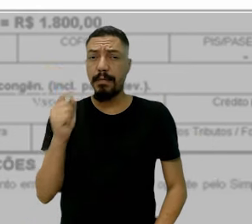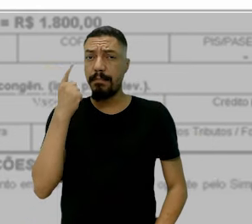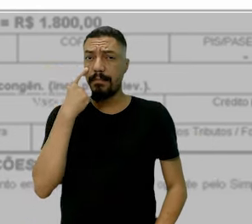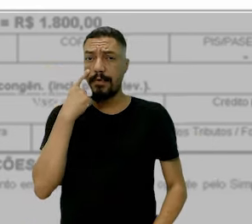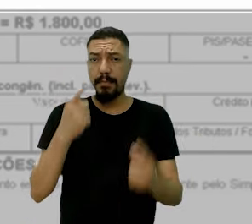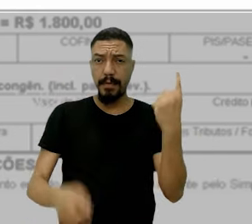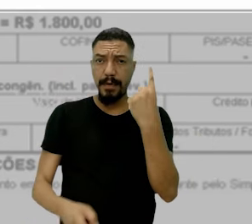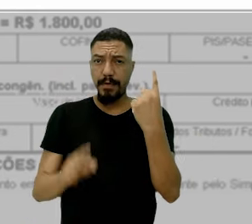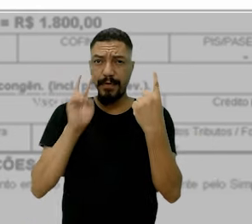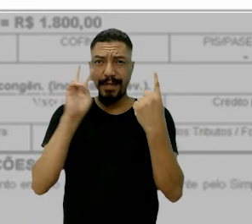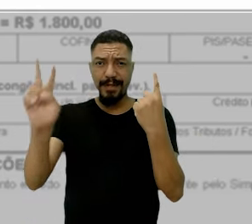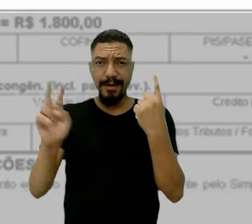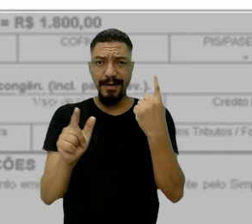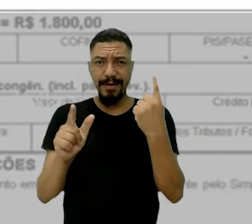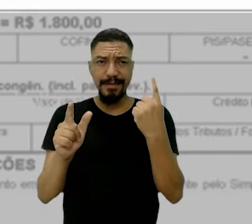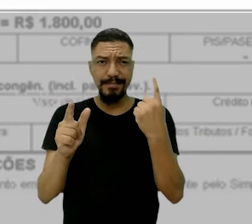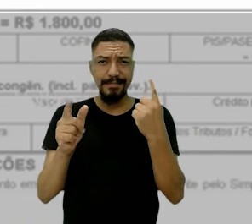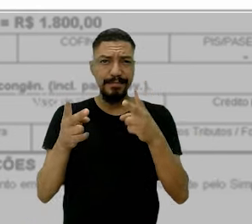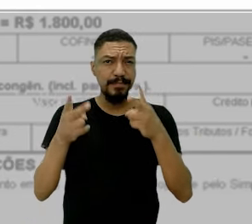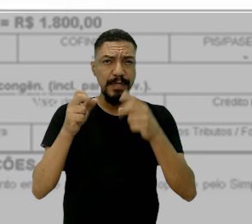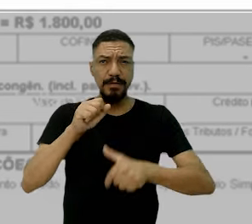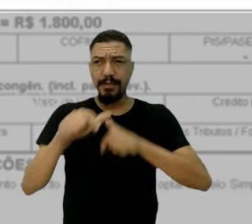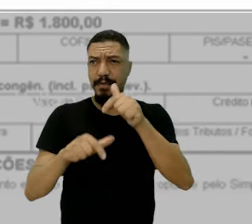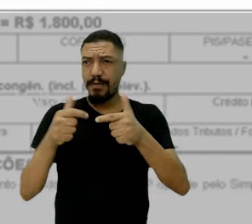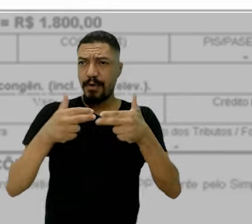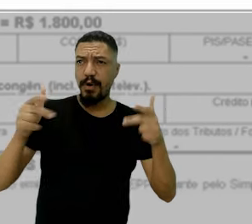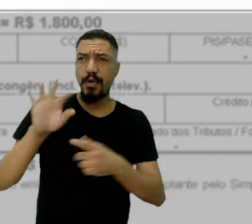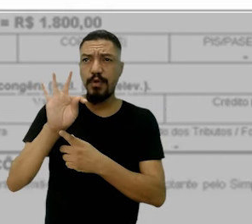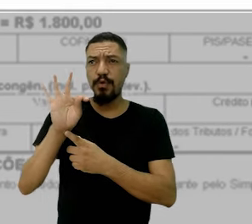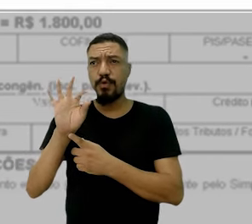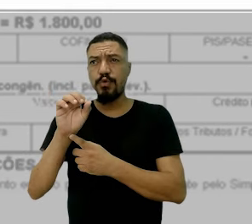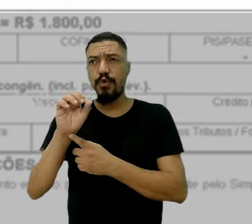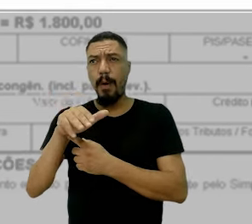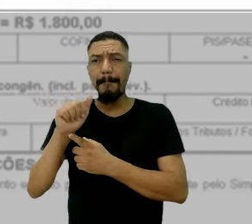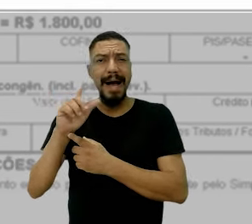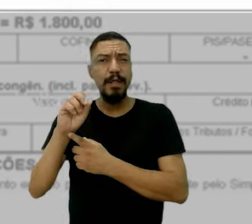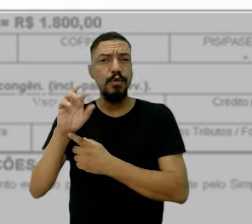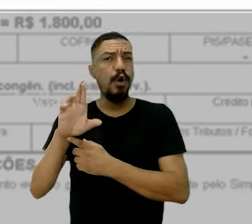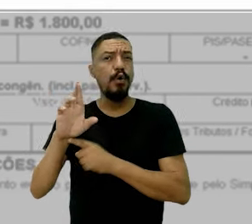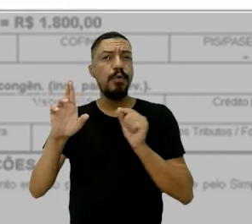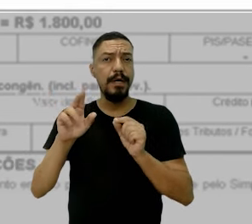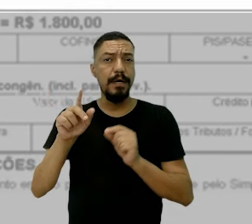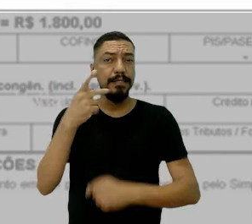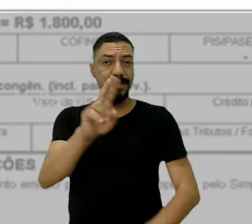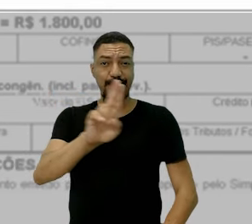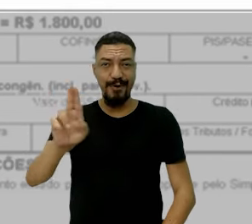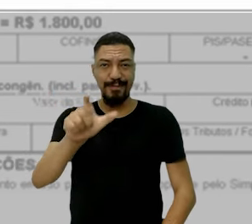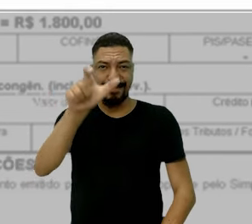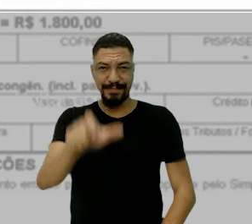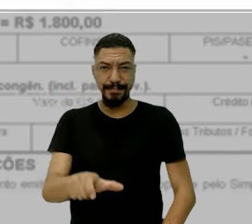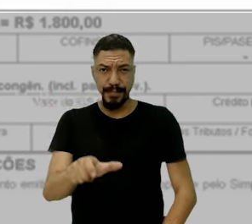Primeiro, vocês estão lendo ali, que vocês conseguem ler tomador dos serviços, onde está escrito? O que é isso?